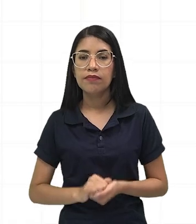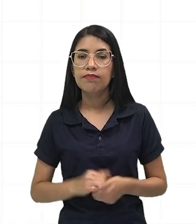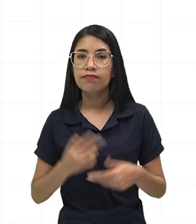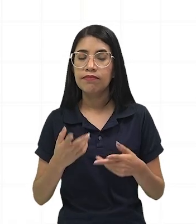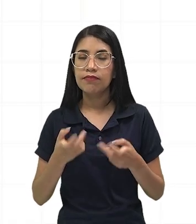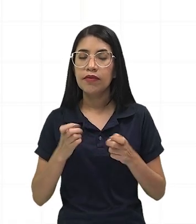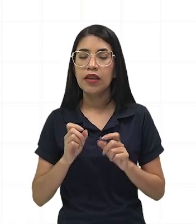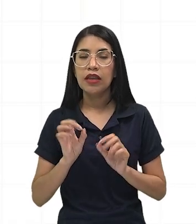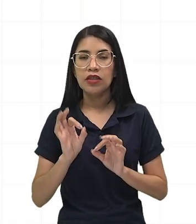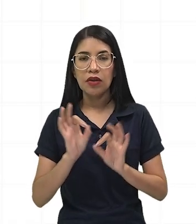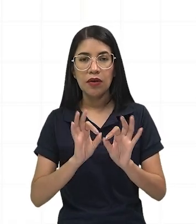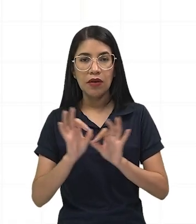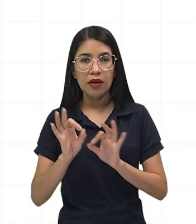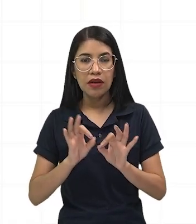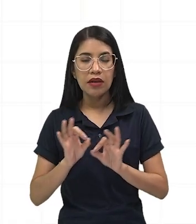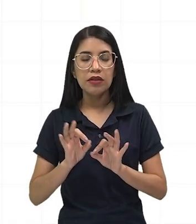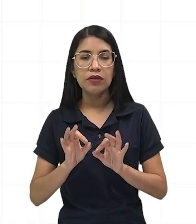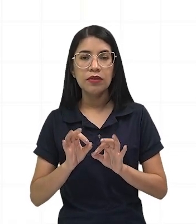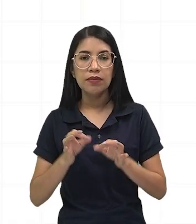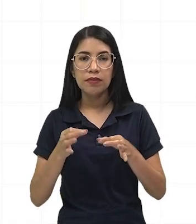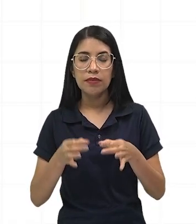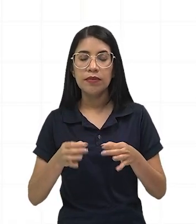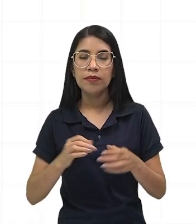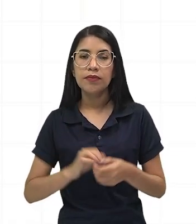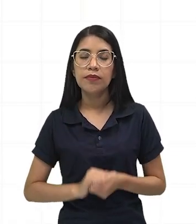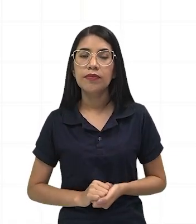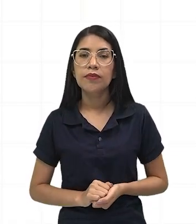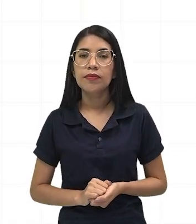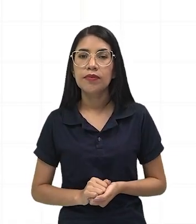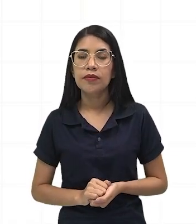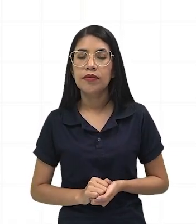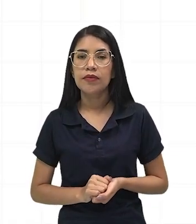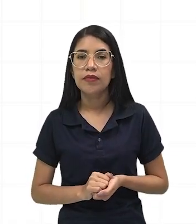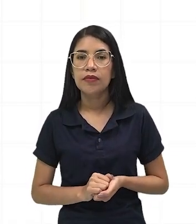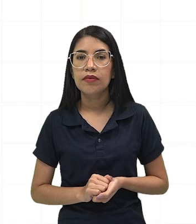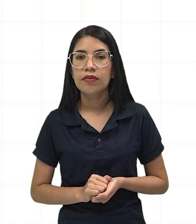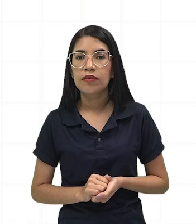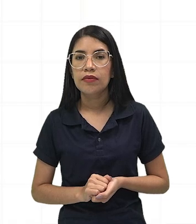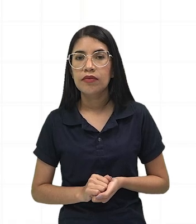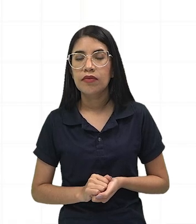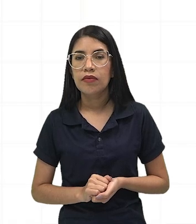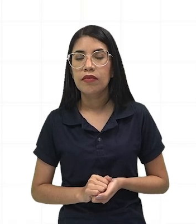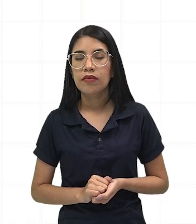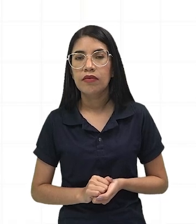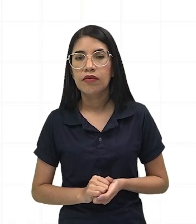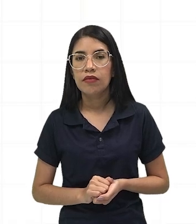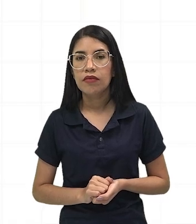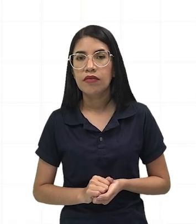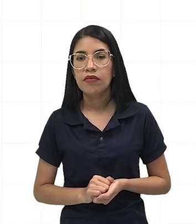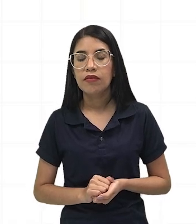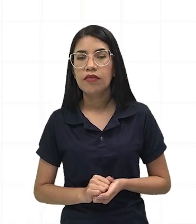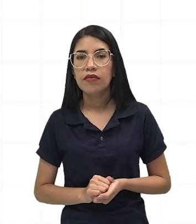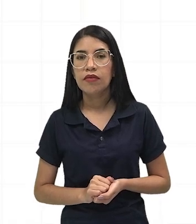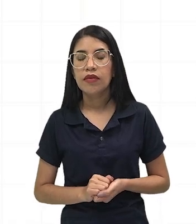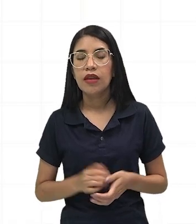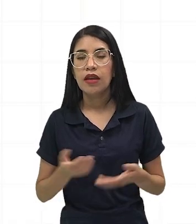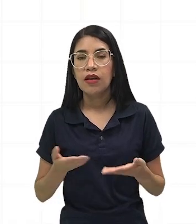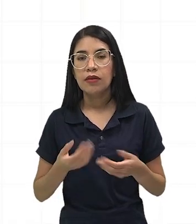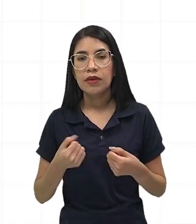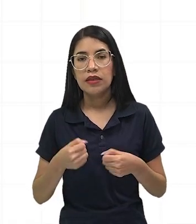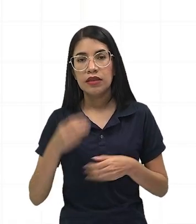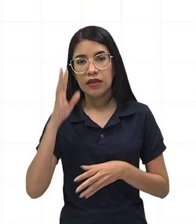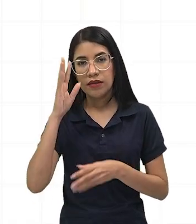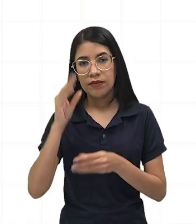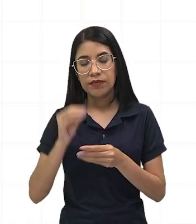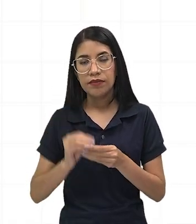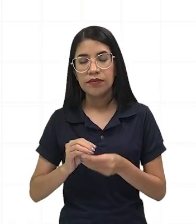né? Já identificou quem está ligado a quem. O que vocês acham aí? vamos fazer a interpretação. Olha,